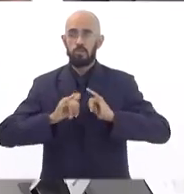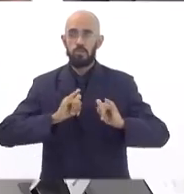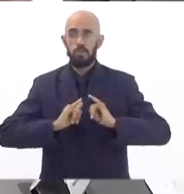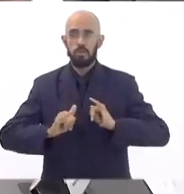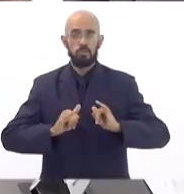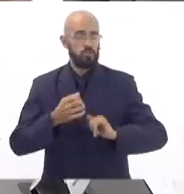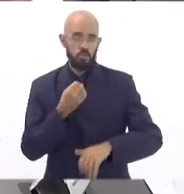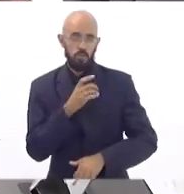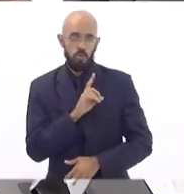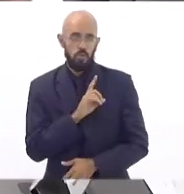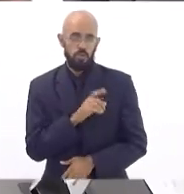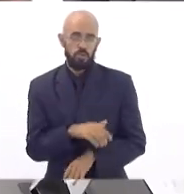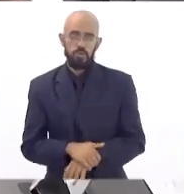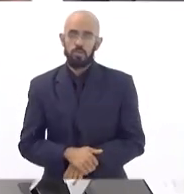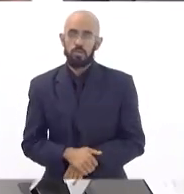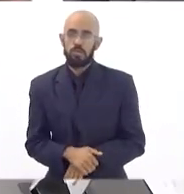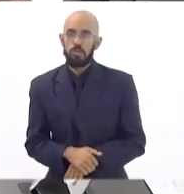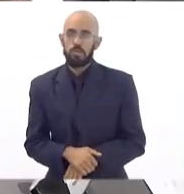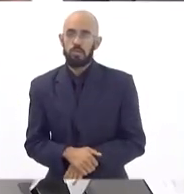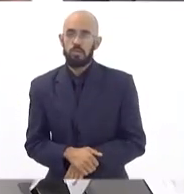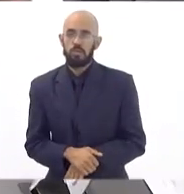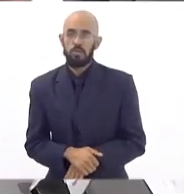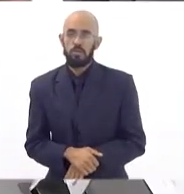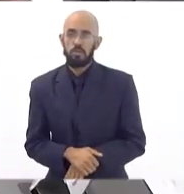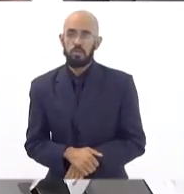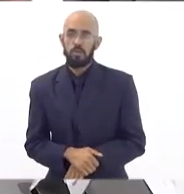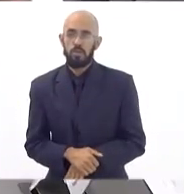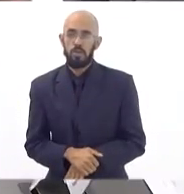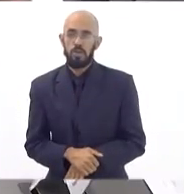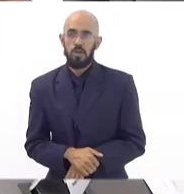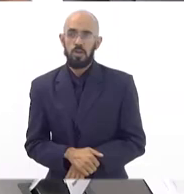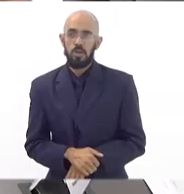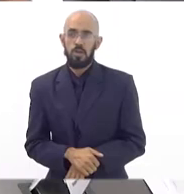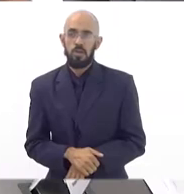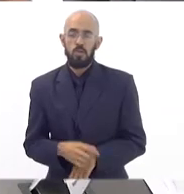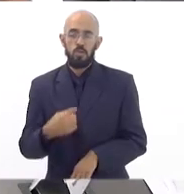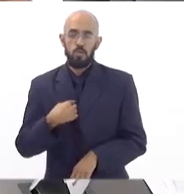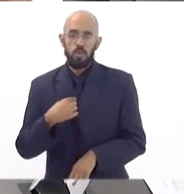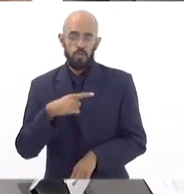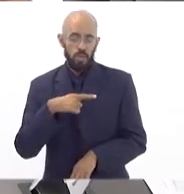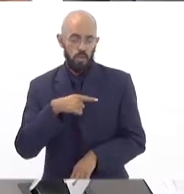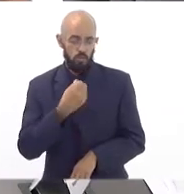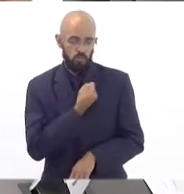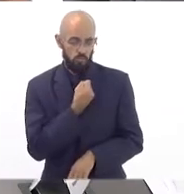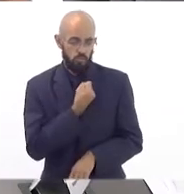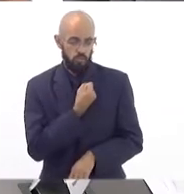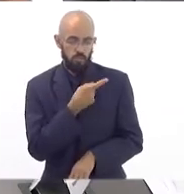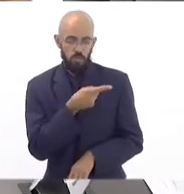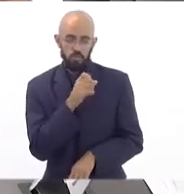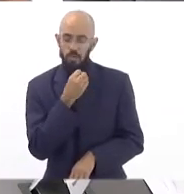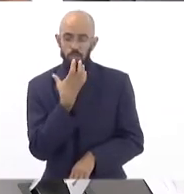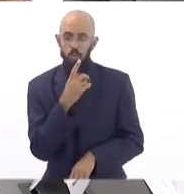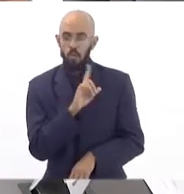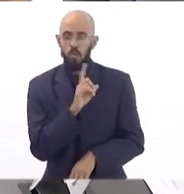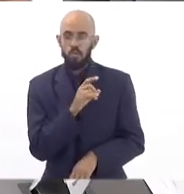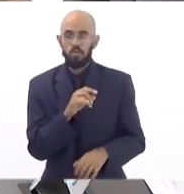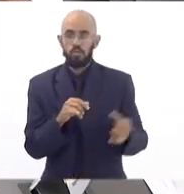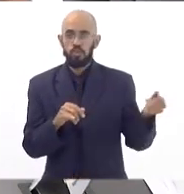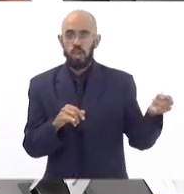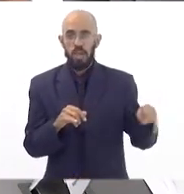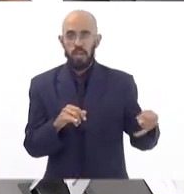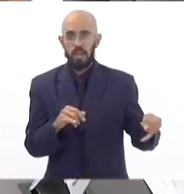são bons não é presente usados não são bons né os indicadores que eu tenha kit que do período de Janeiro a Novembro